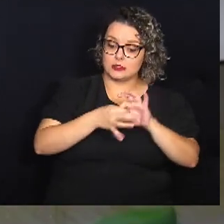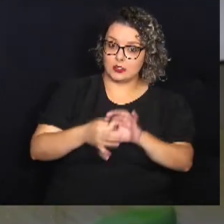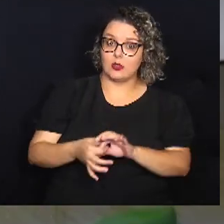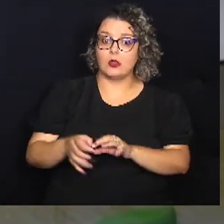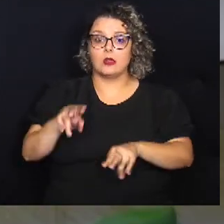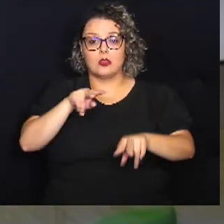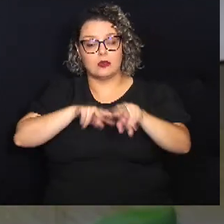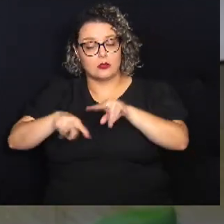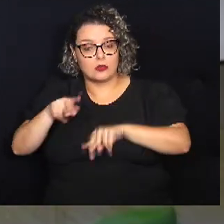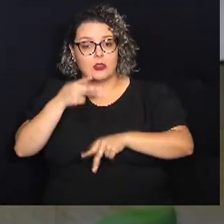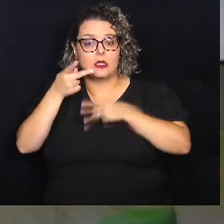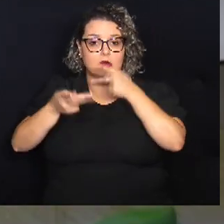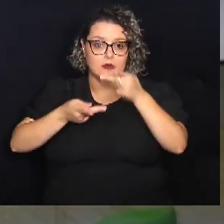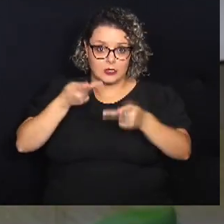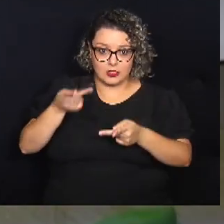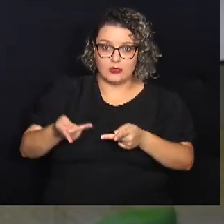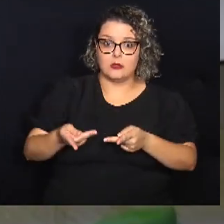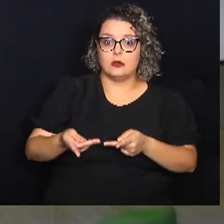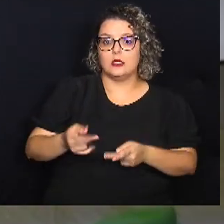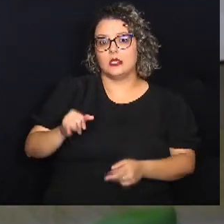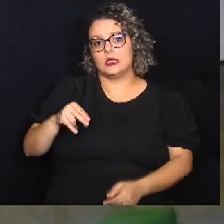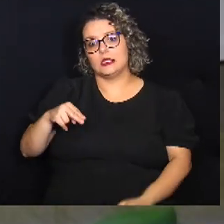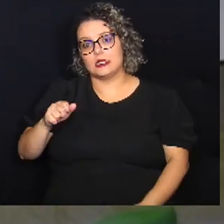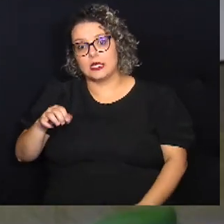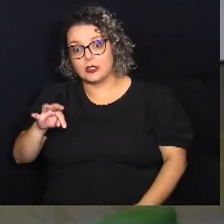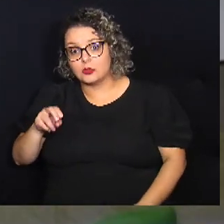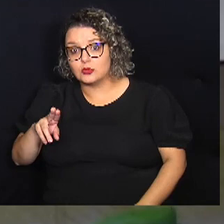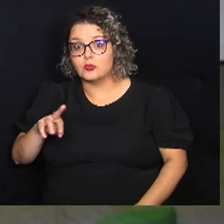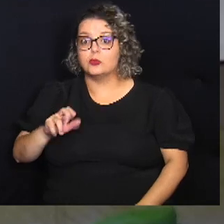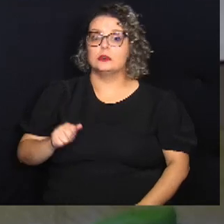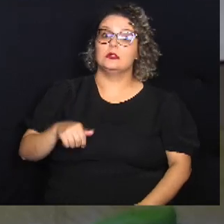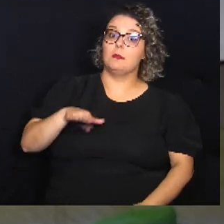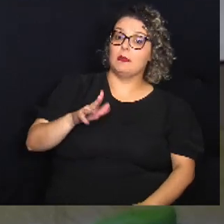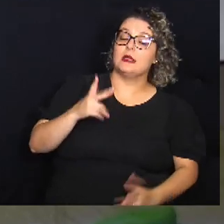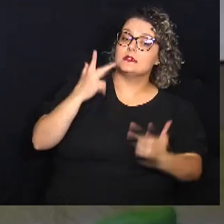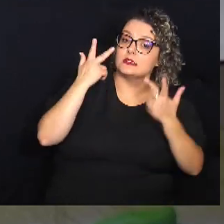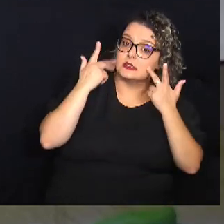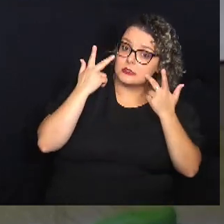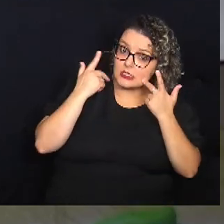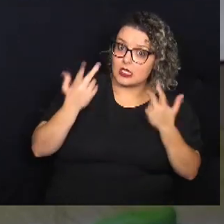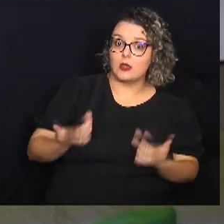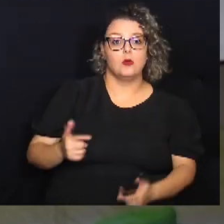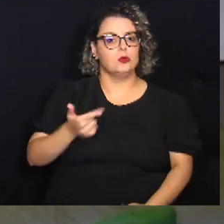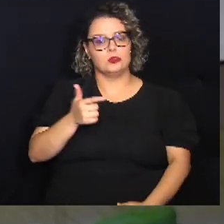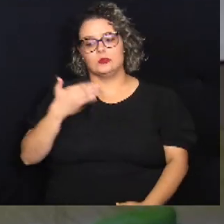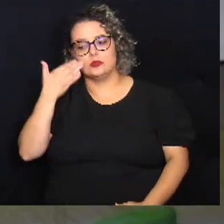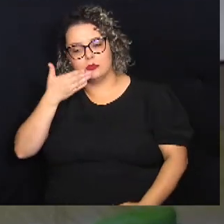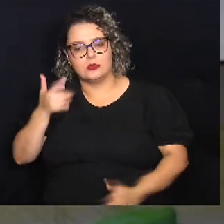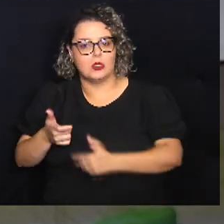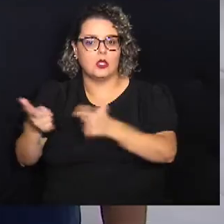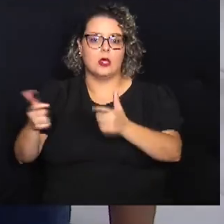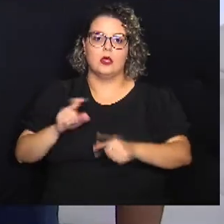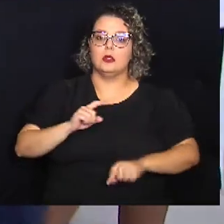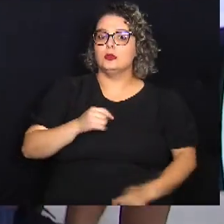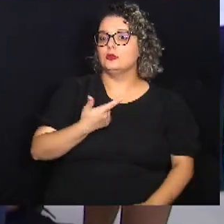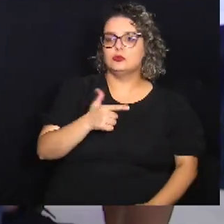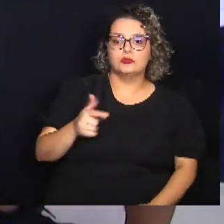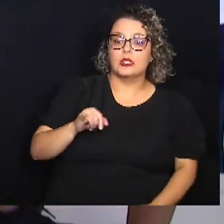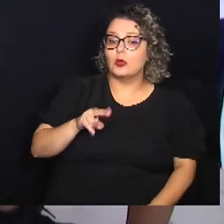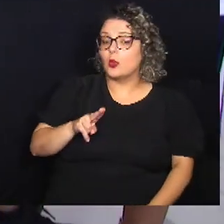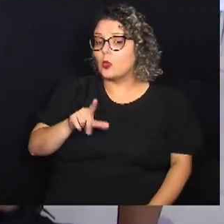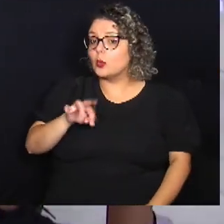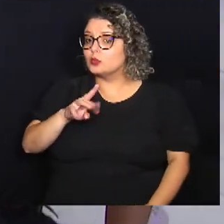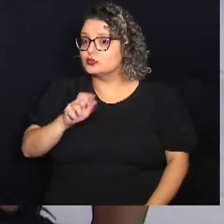aborda, alimentos em natura, alimentos mais naturais, então não tem muito açúcar, não tem ultraprocessados.